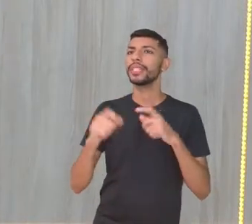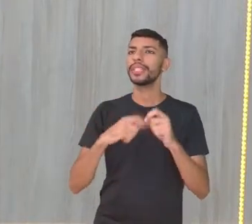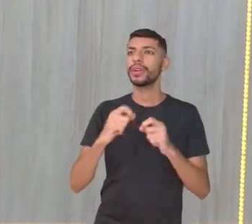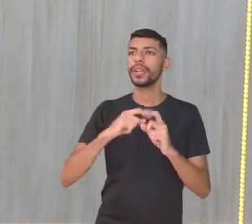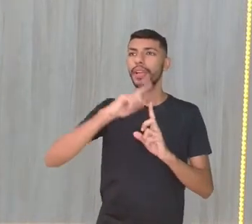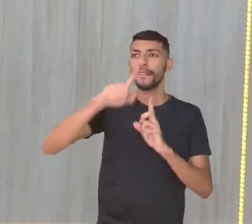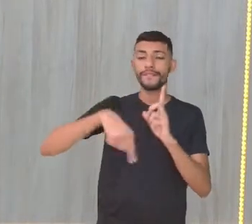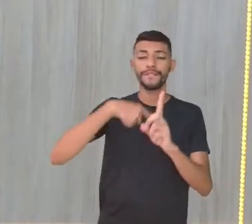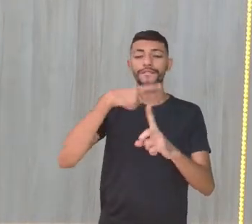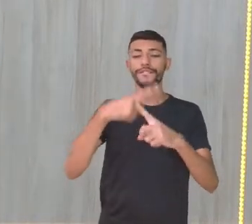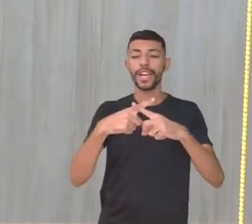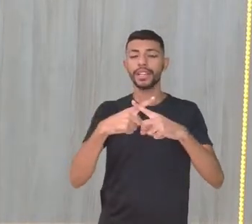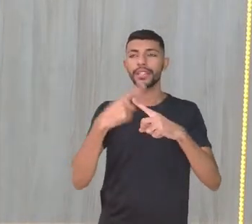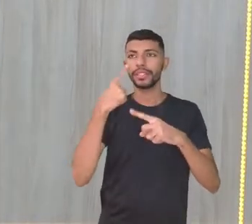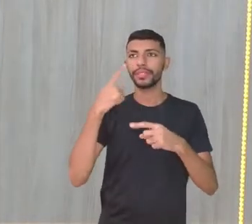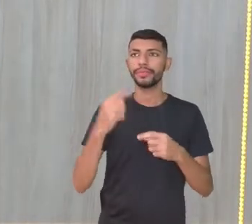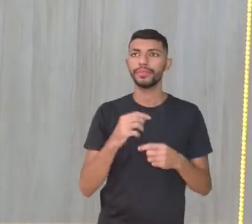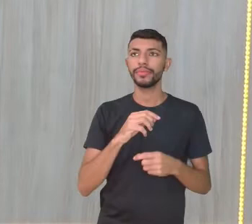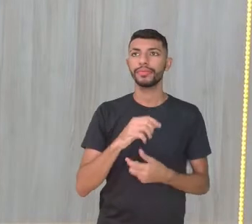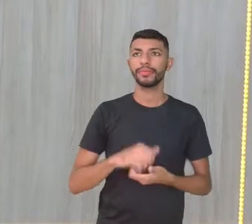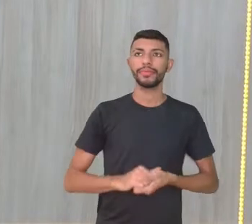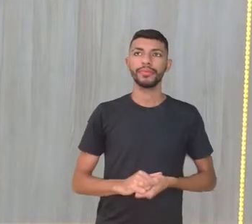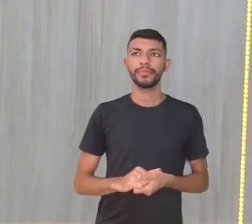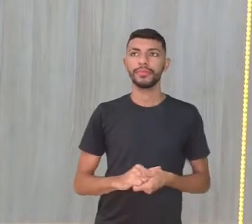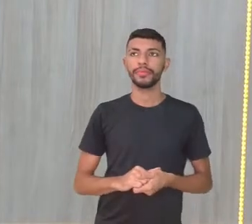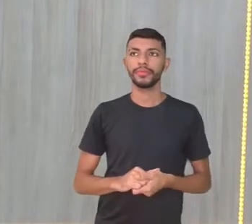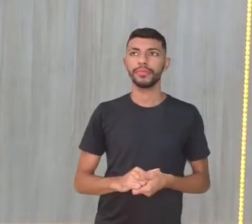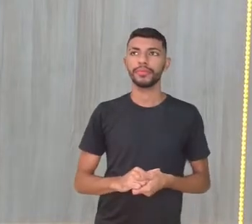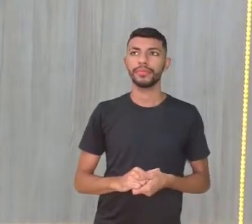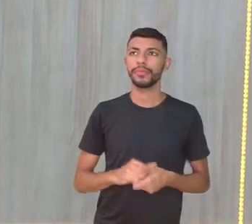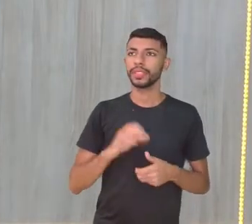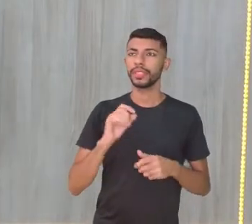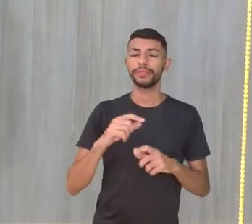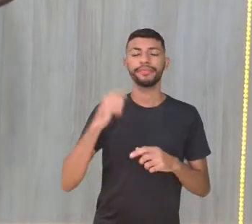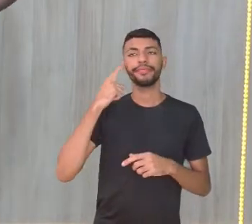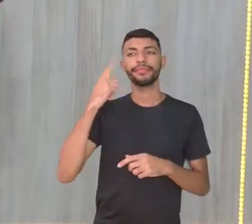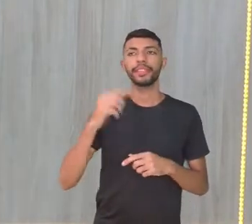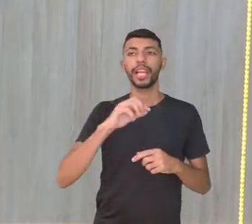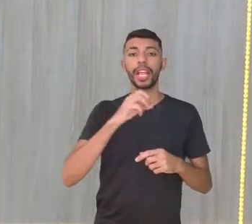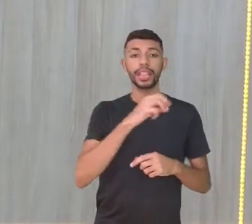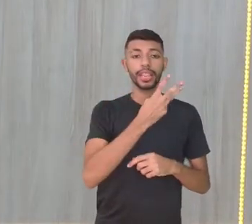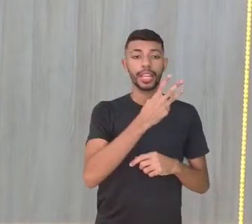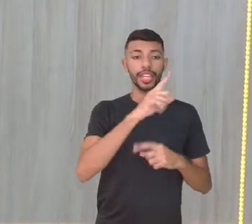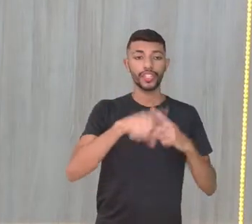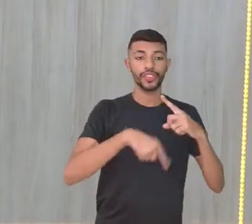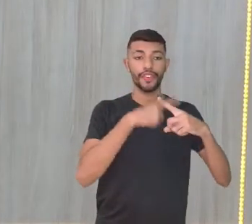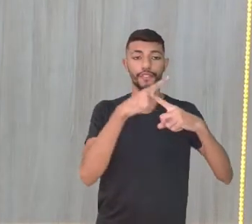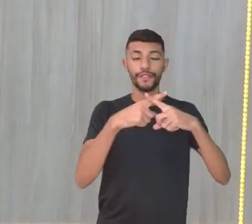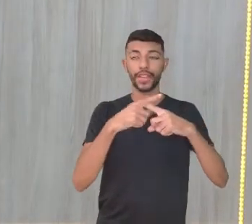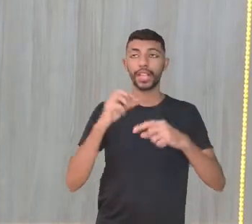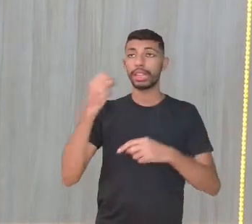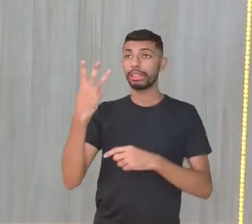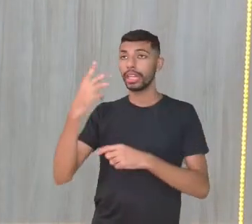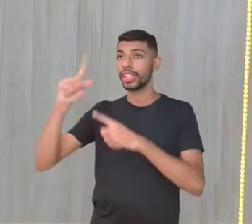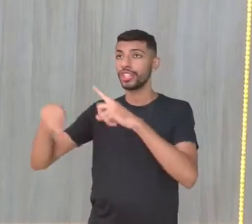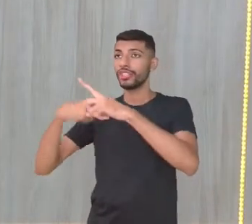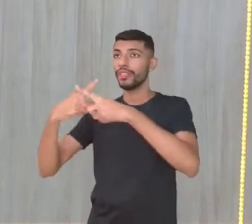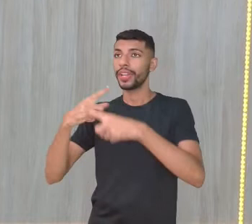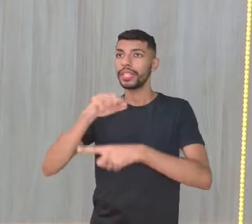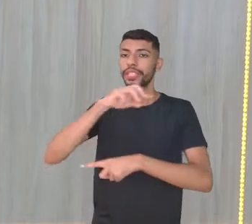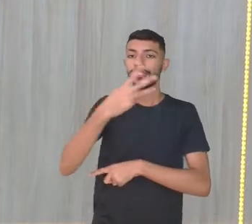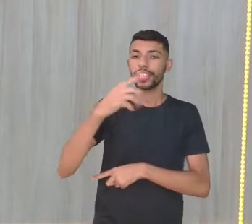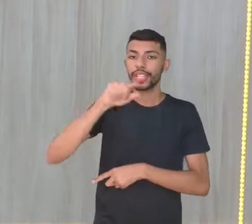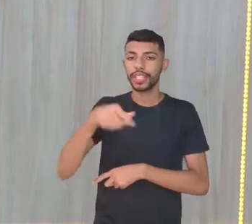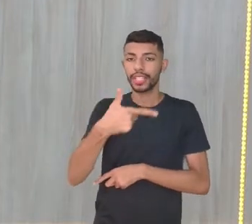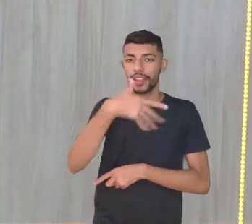valores, certo? 3 pacotes de bolacha pelo 3,20, certo? Eu coloquei aqui, ó, uma barrinha de